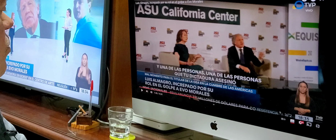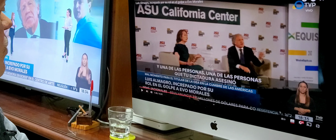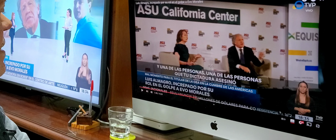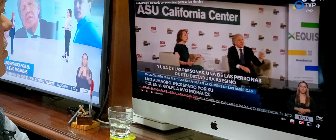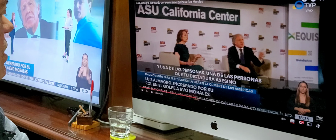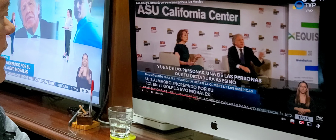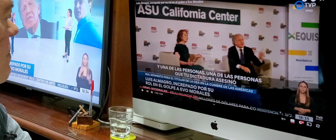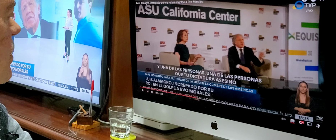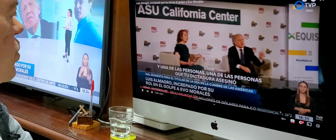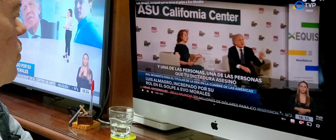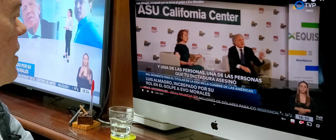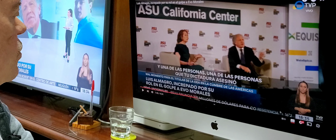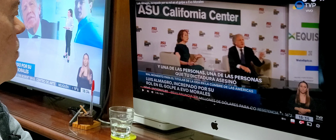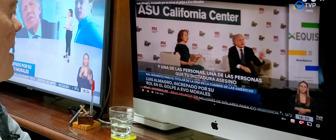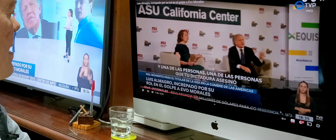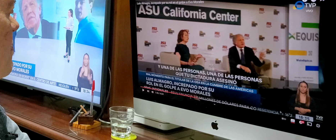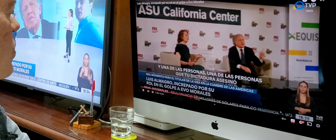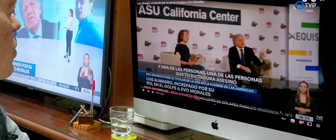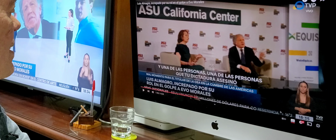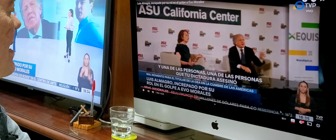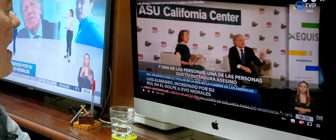E uma das pessoas,